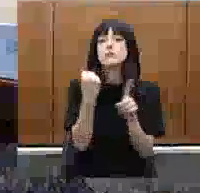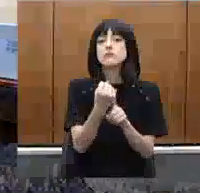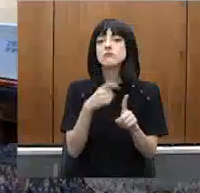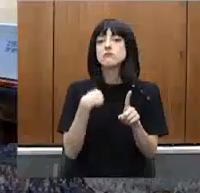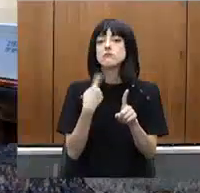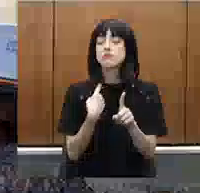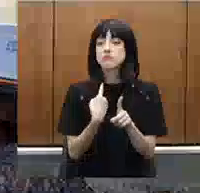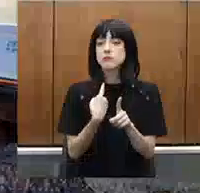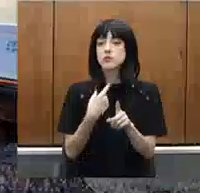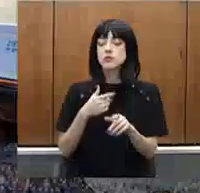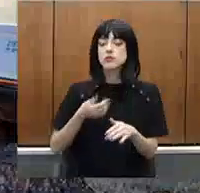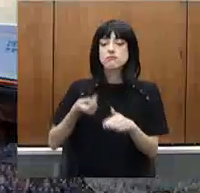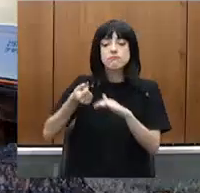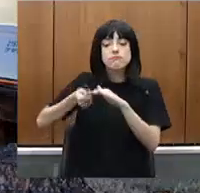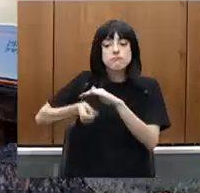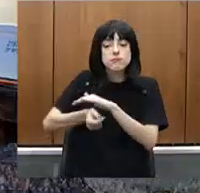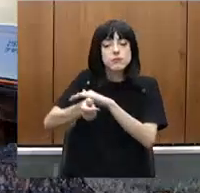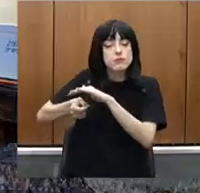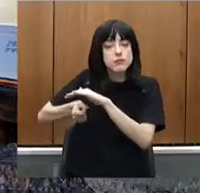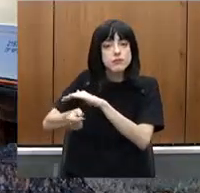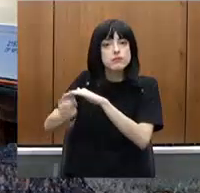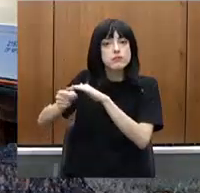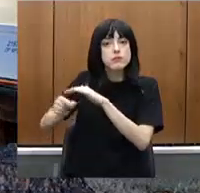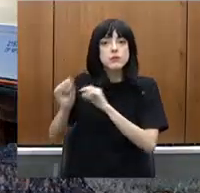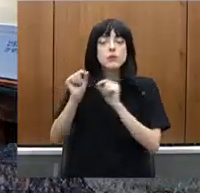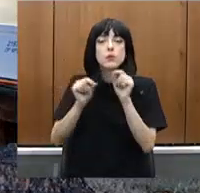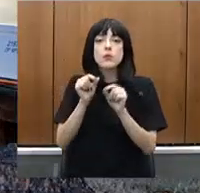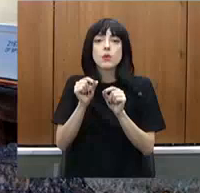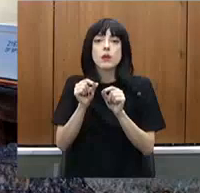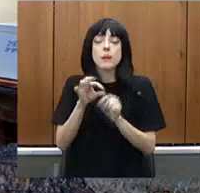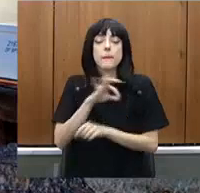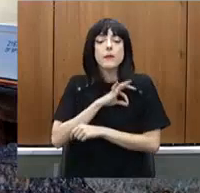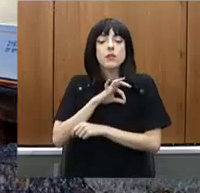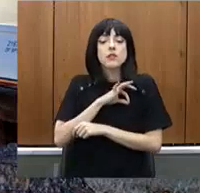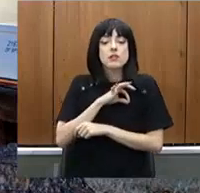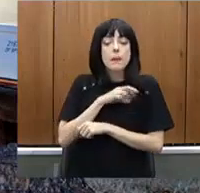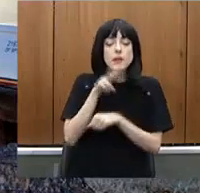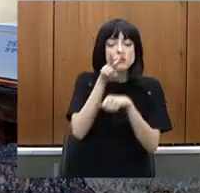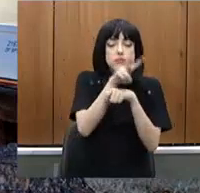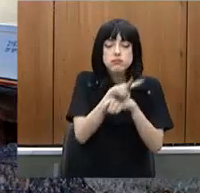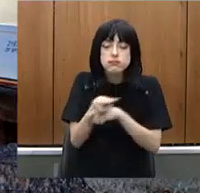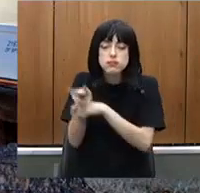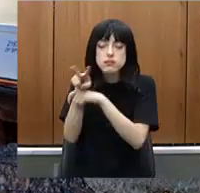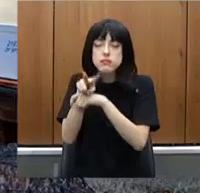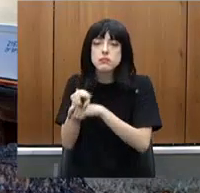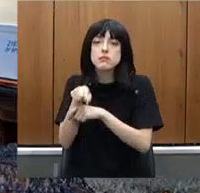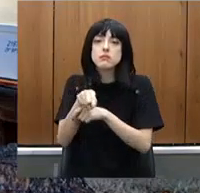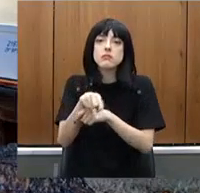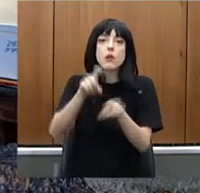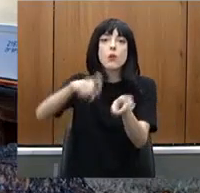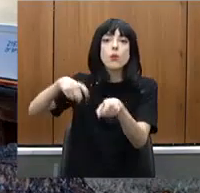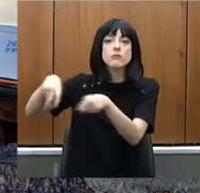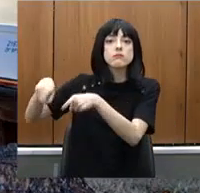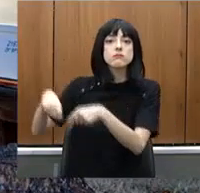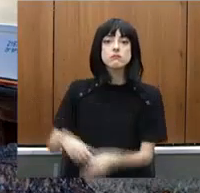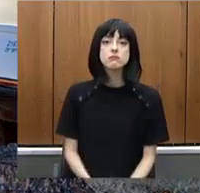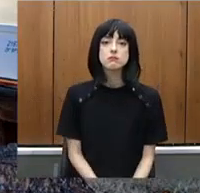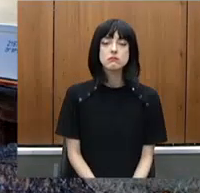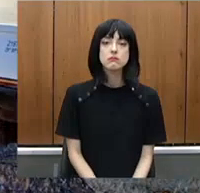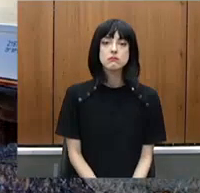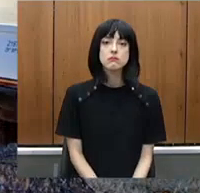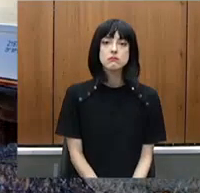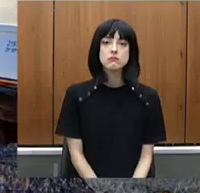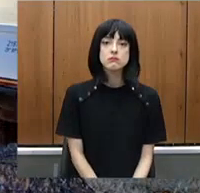investimento no policiamento Rural ele ele desdobra aqui não é não é pouco né a gente